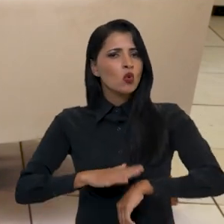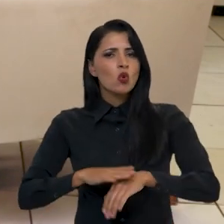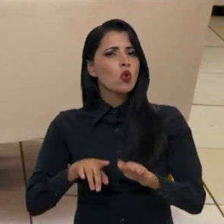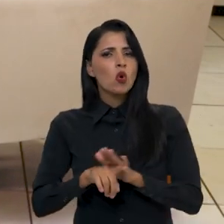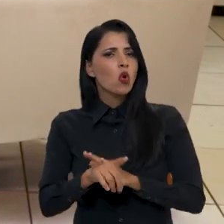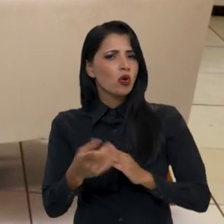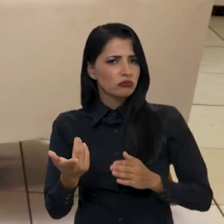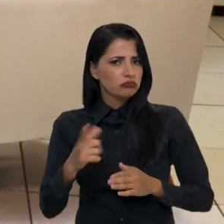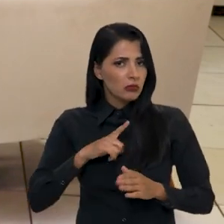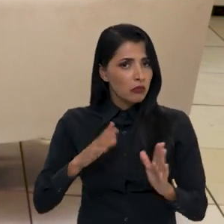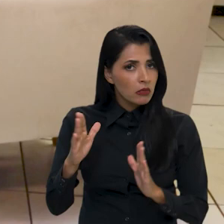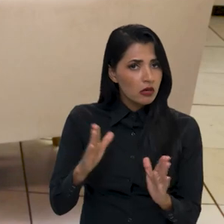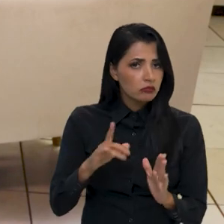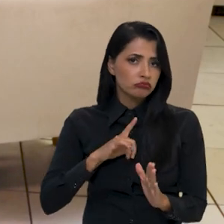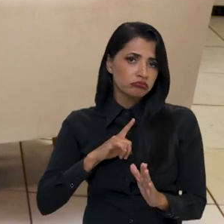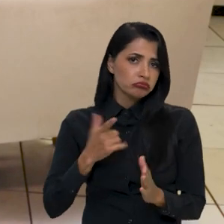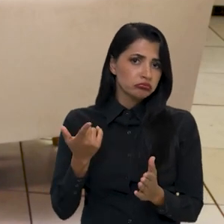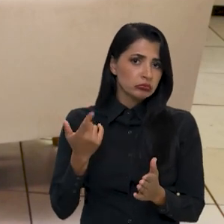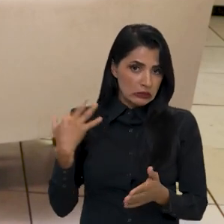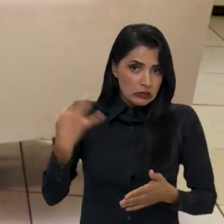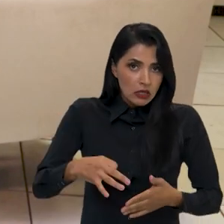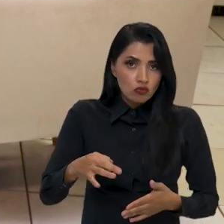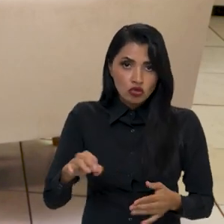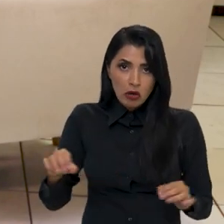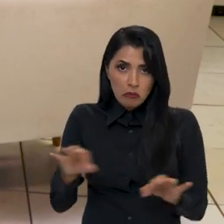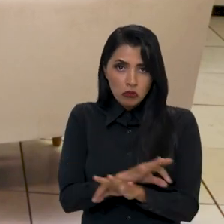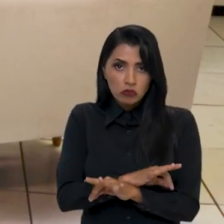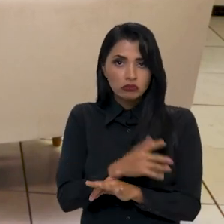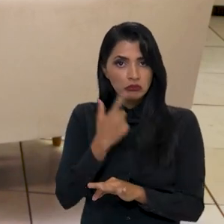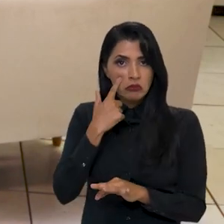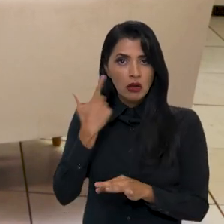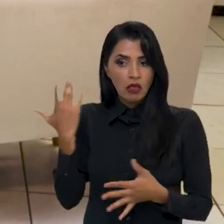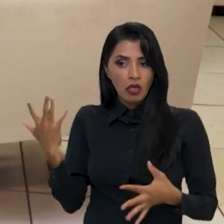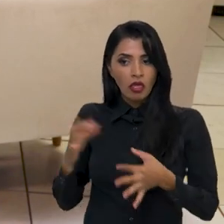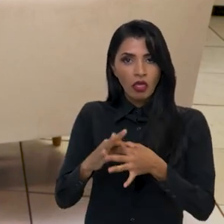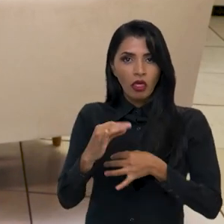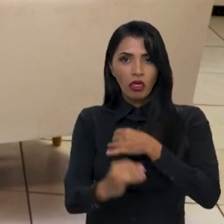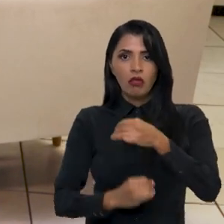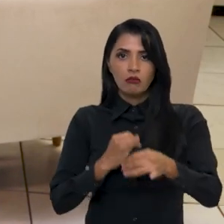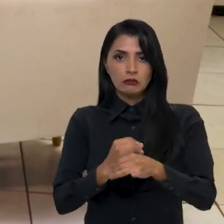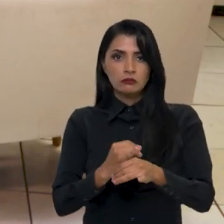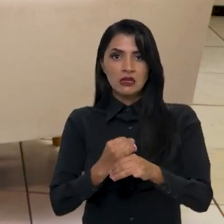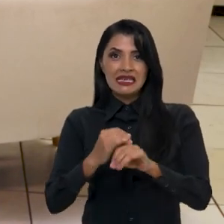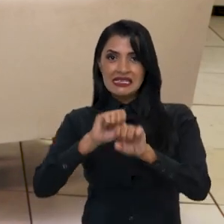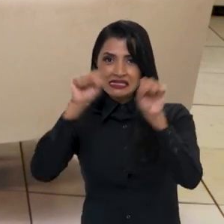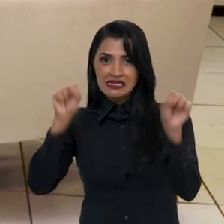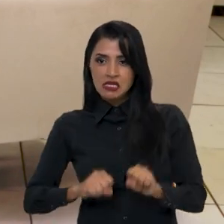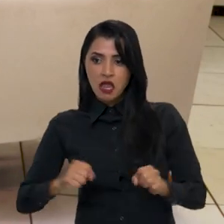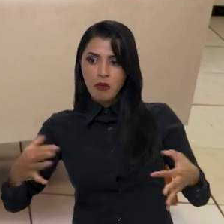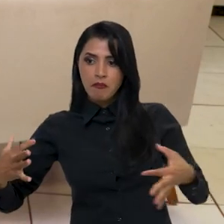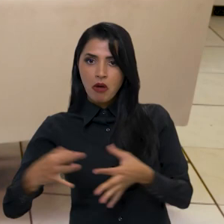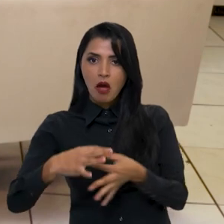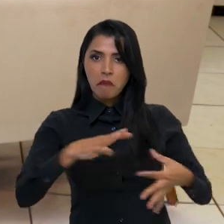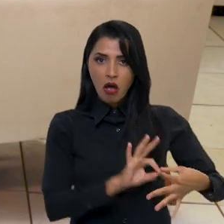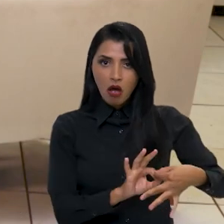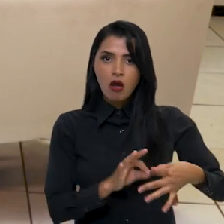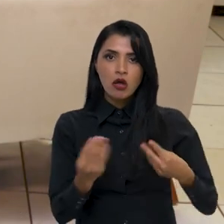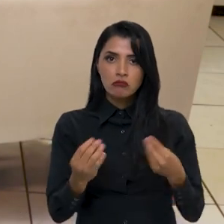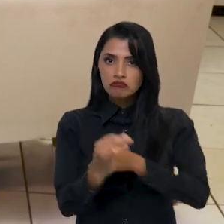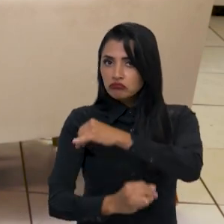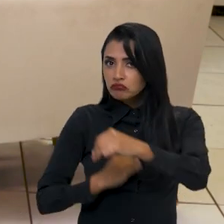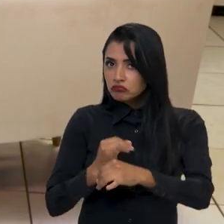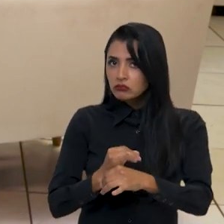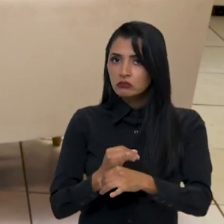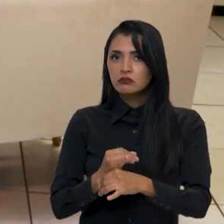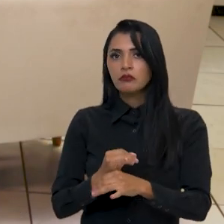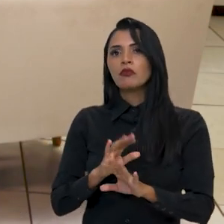termos de tempo, existe um prazo determinado para fazer a integração dos sistemas e essa questão da conectividade? A